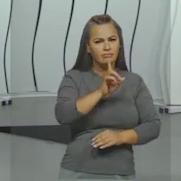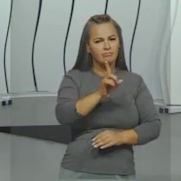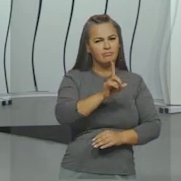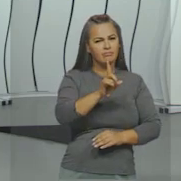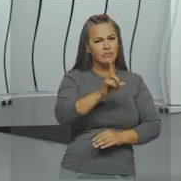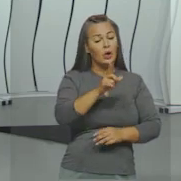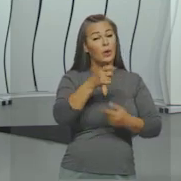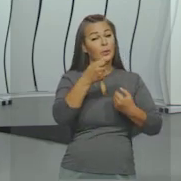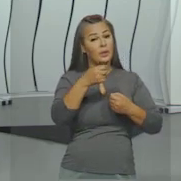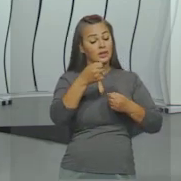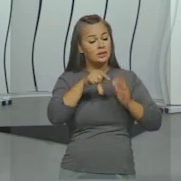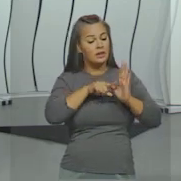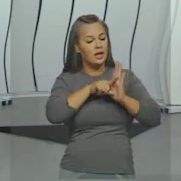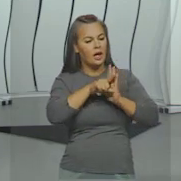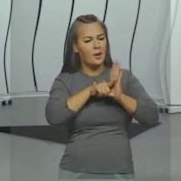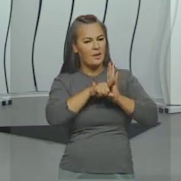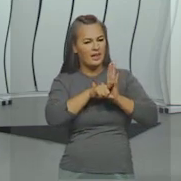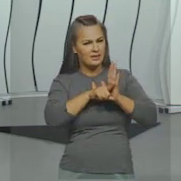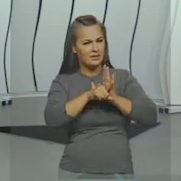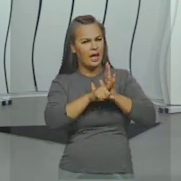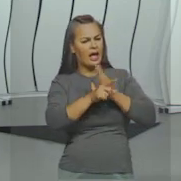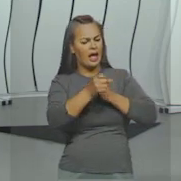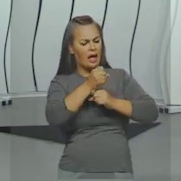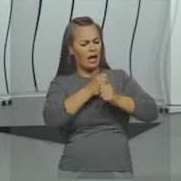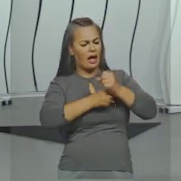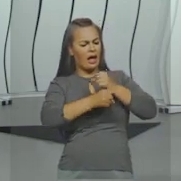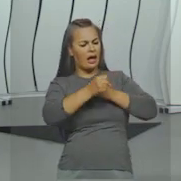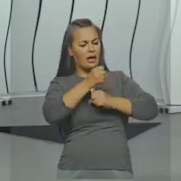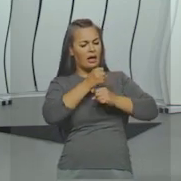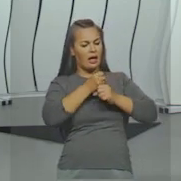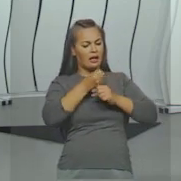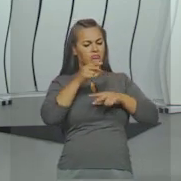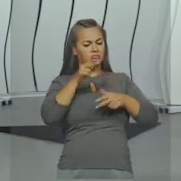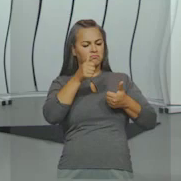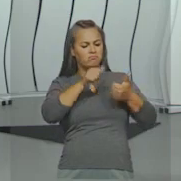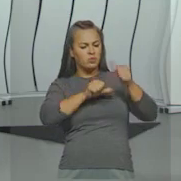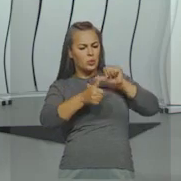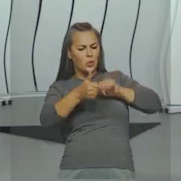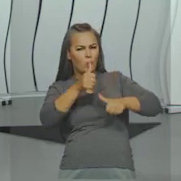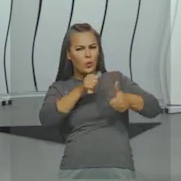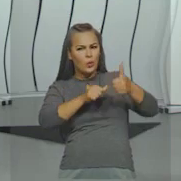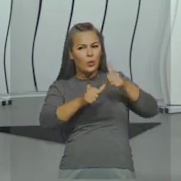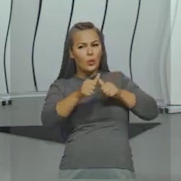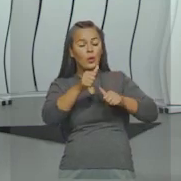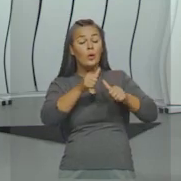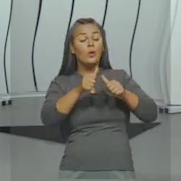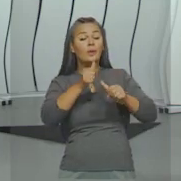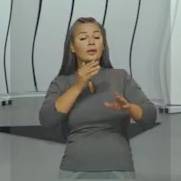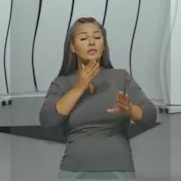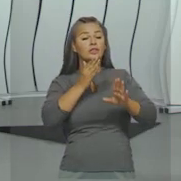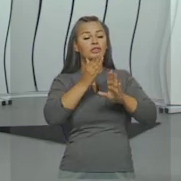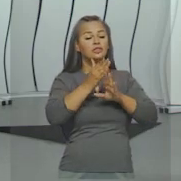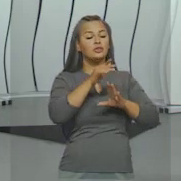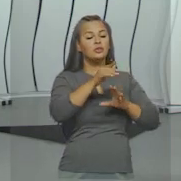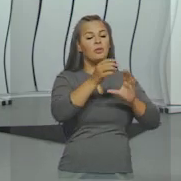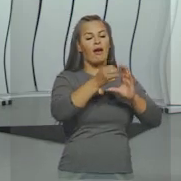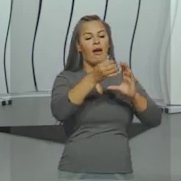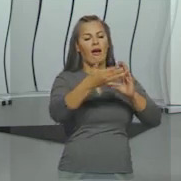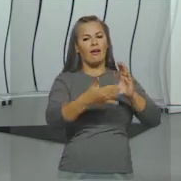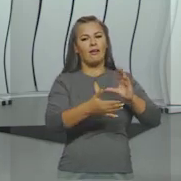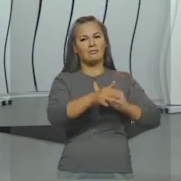estudo longo durante anos, para que você possa perceber ali características daquela determinada